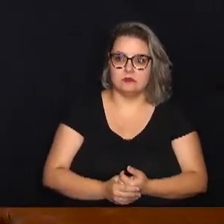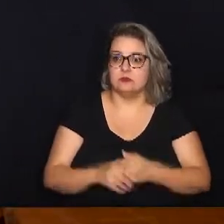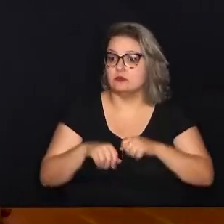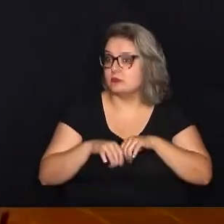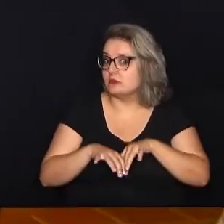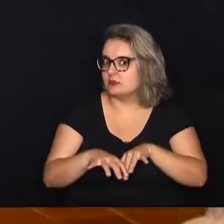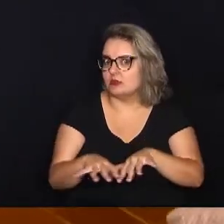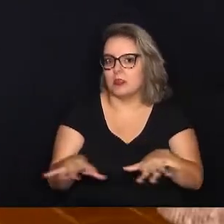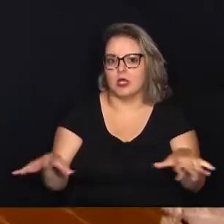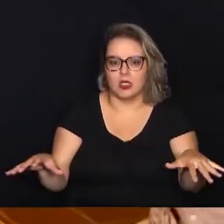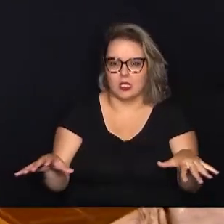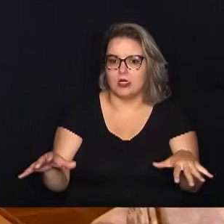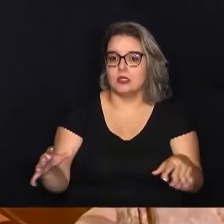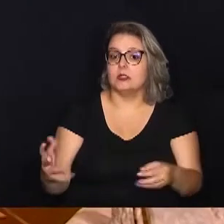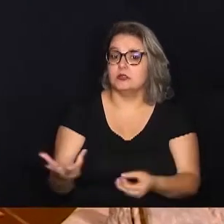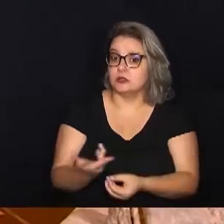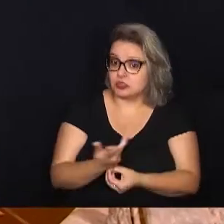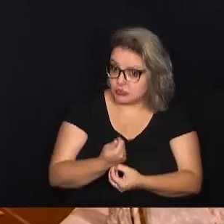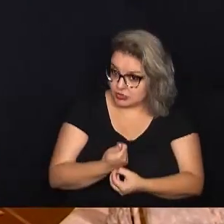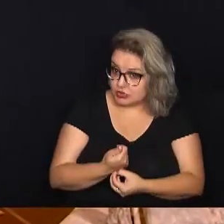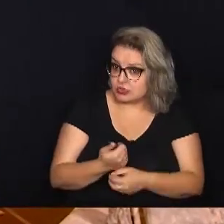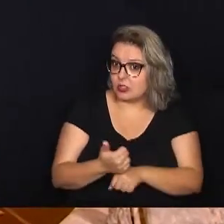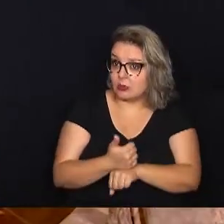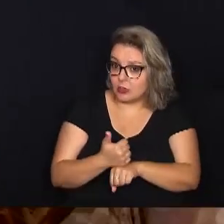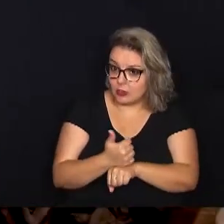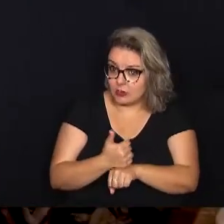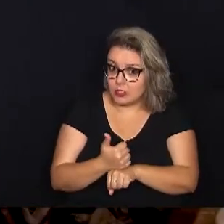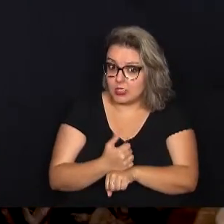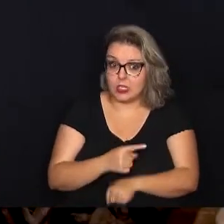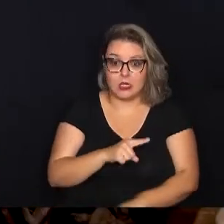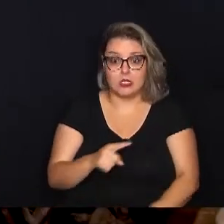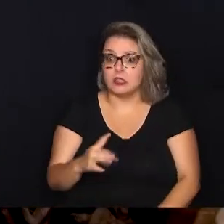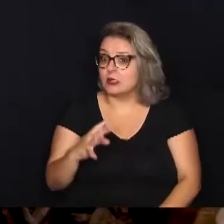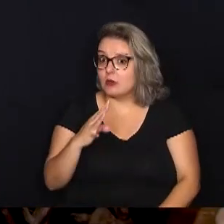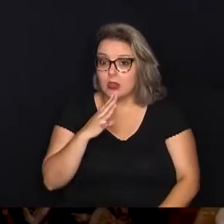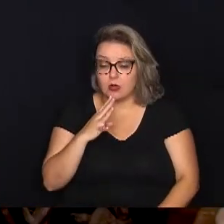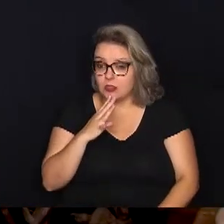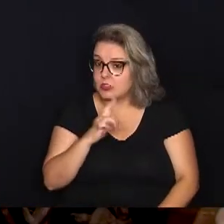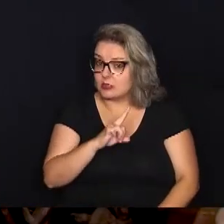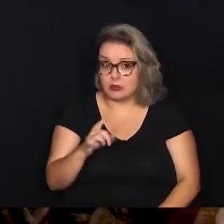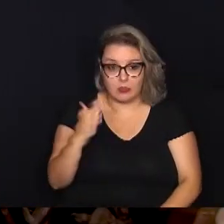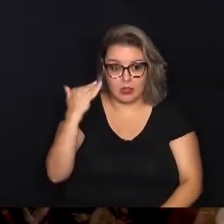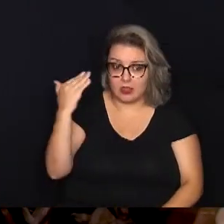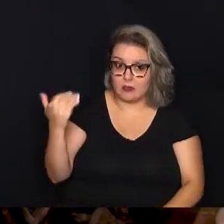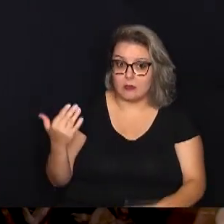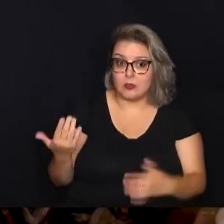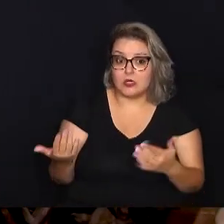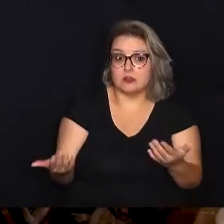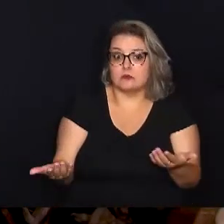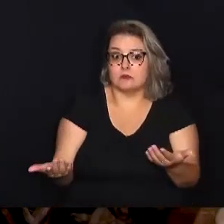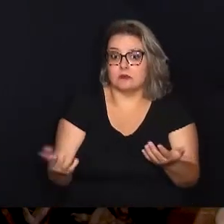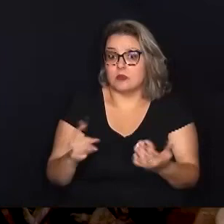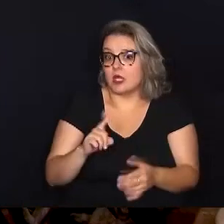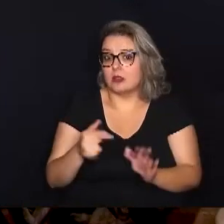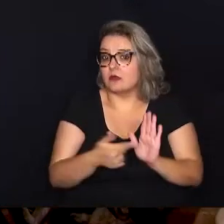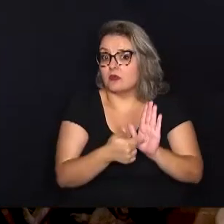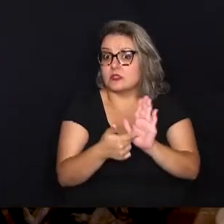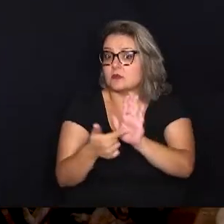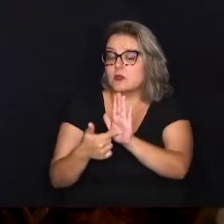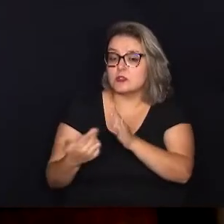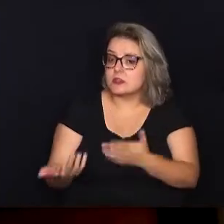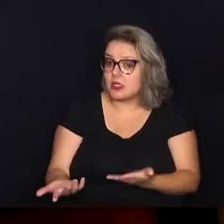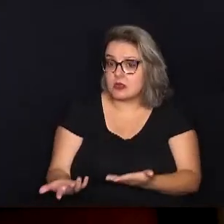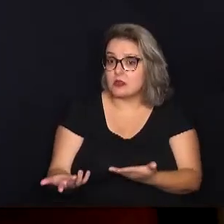de uma vastidão tão grande de artistas, que desconhecidos, na realidade, sem que isso fosse